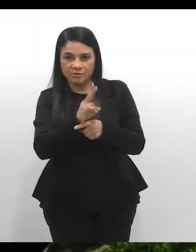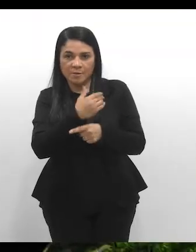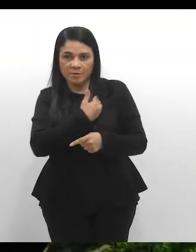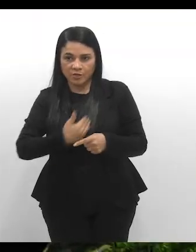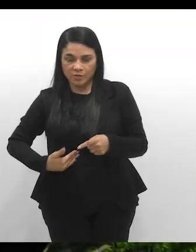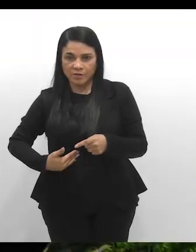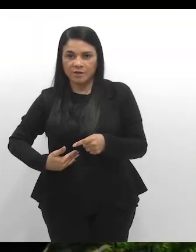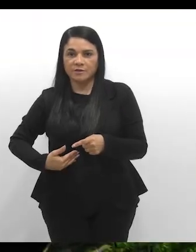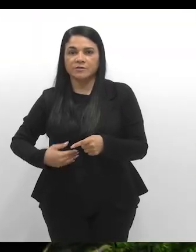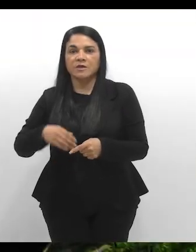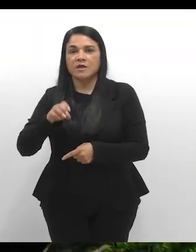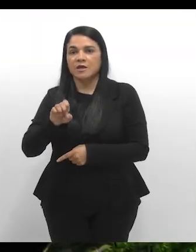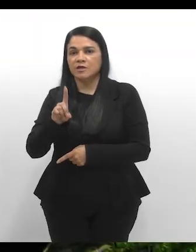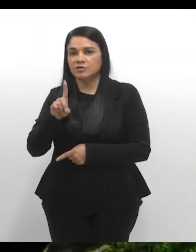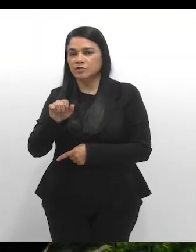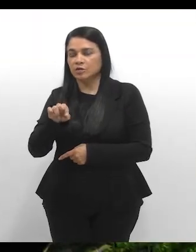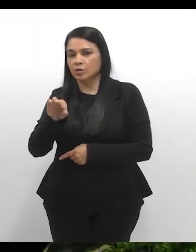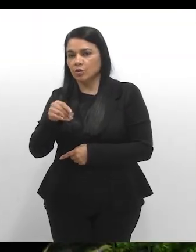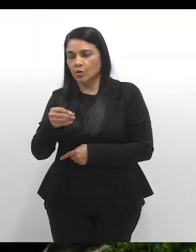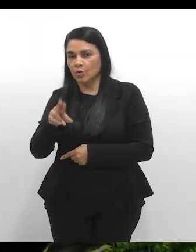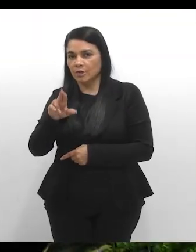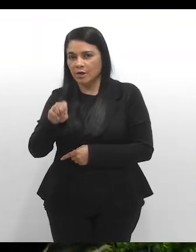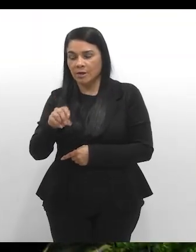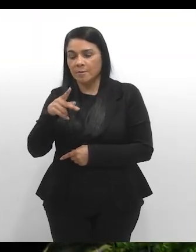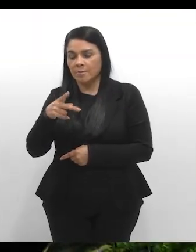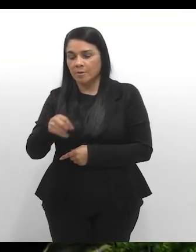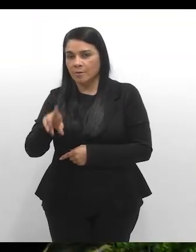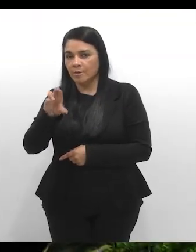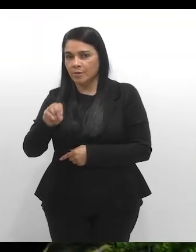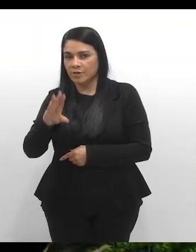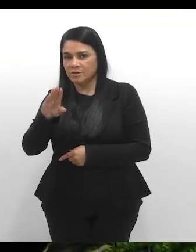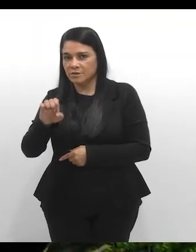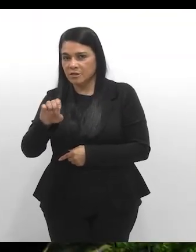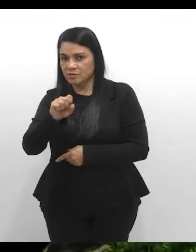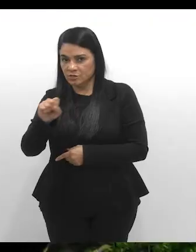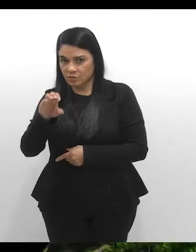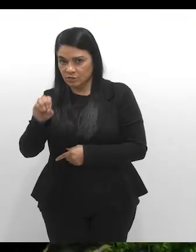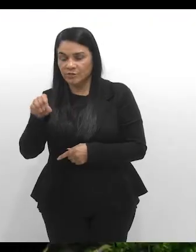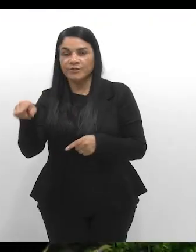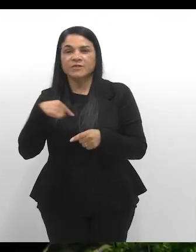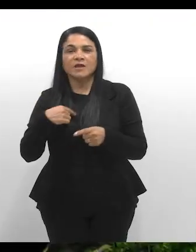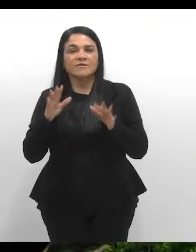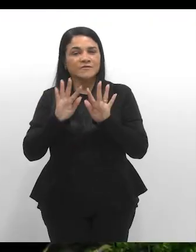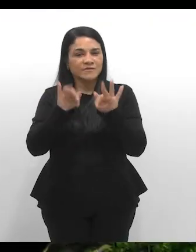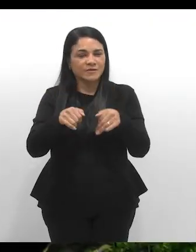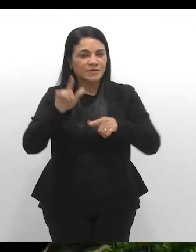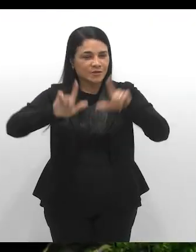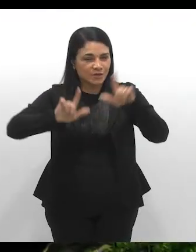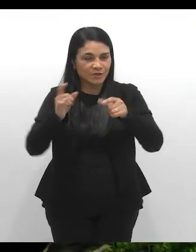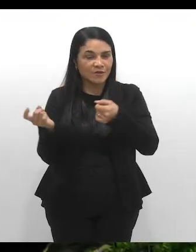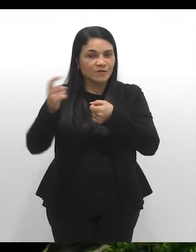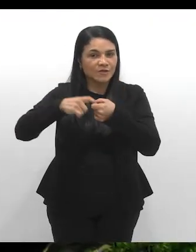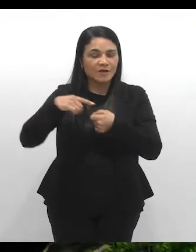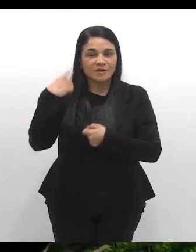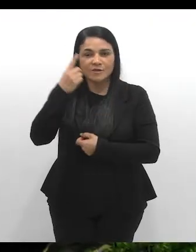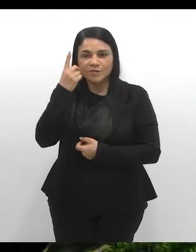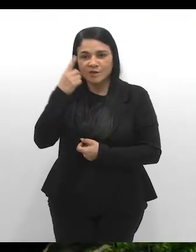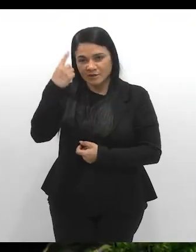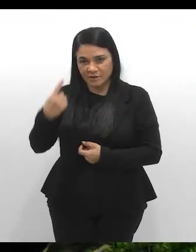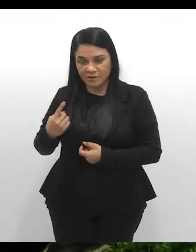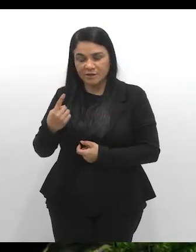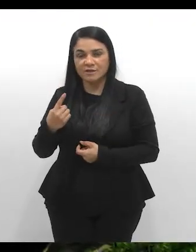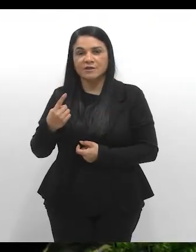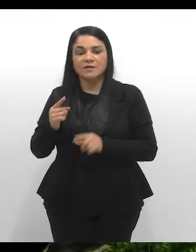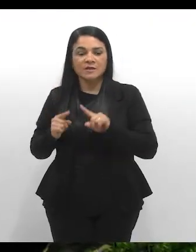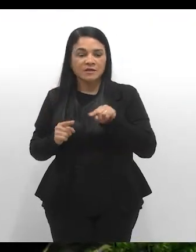Constituição, editora? Processo. Processo. Muito bem. Então, terminando aqui o nosso programa, pegando a grande reta, queria retornar à